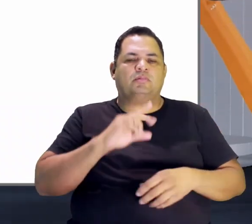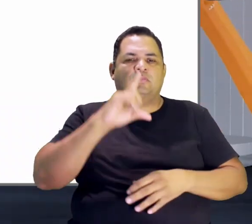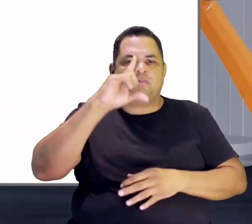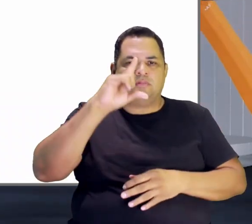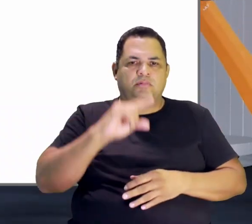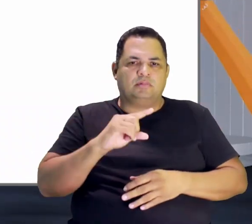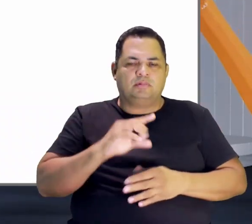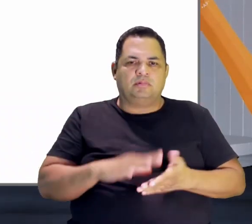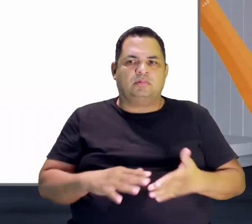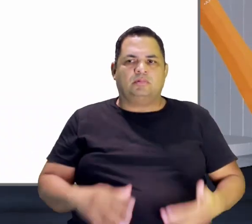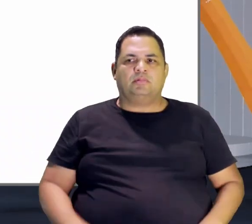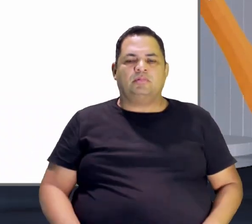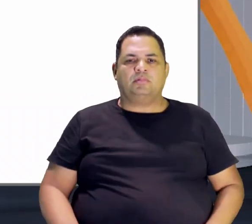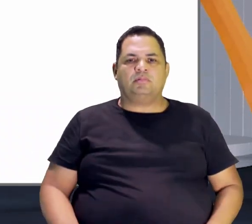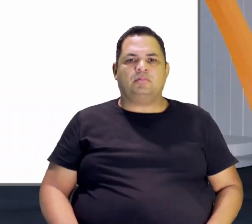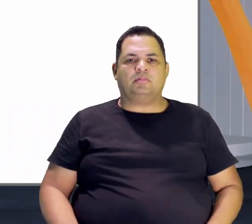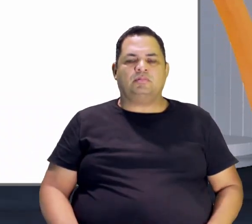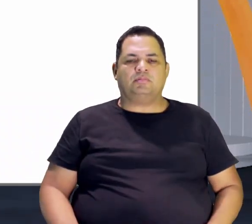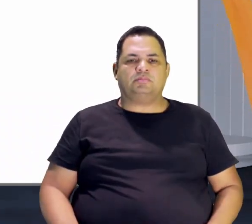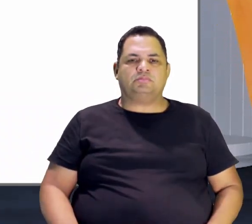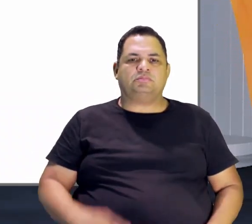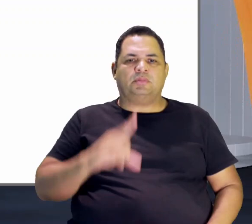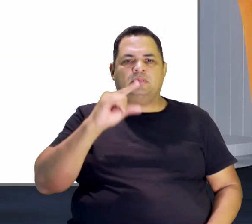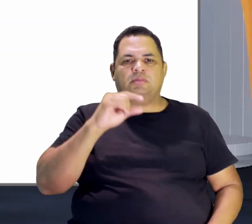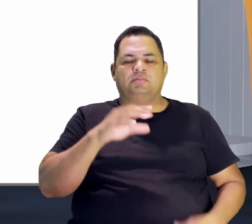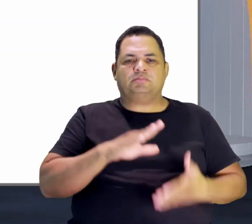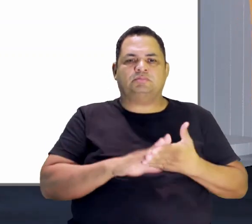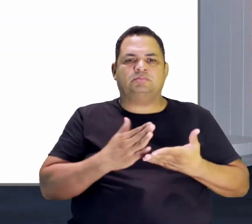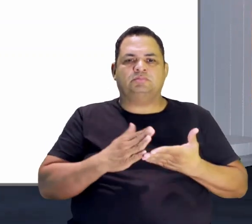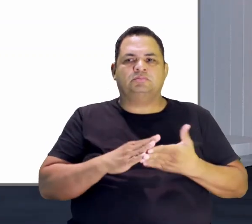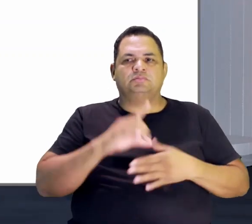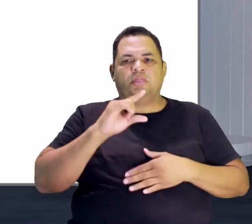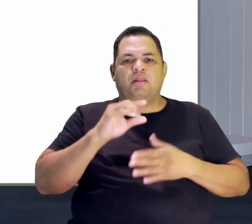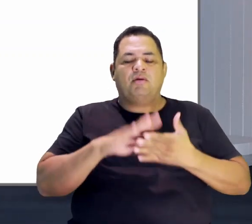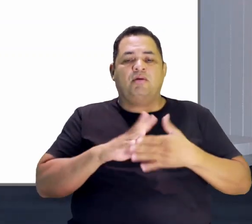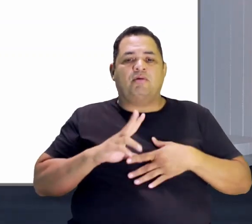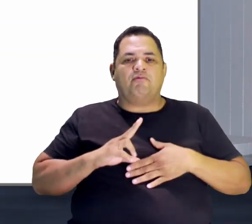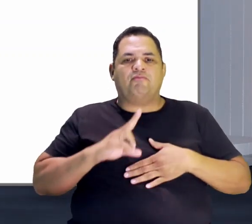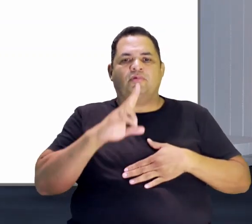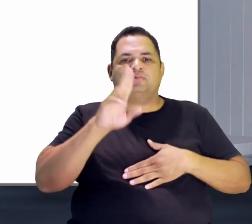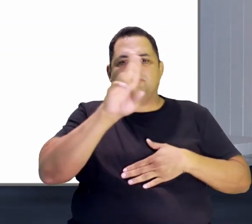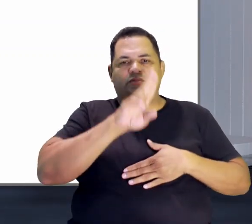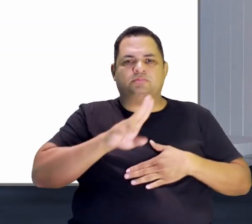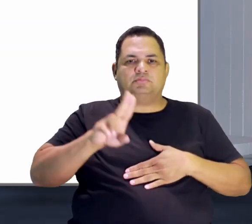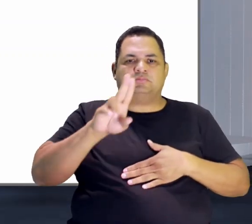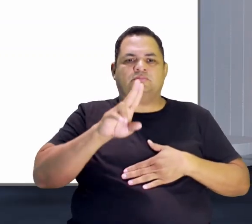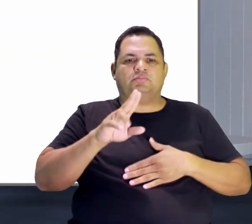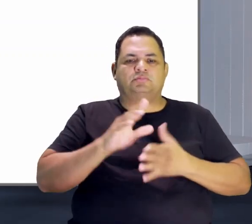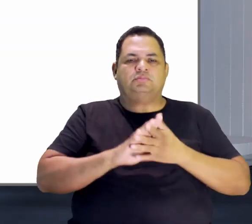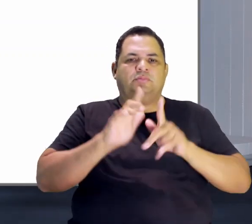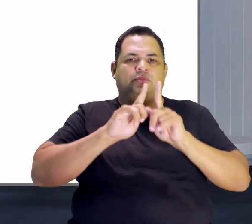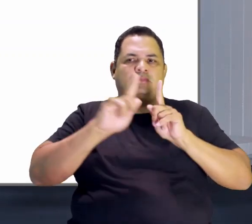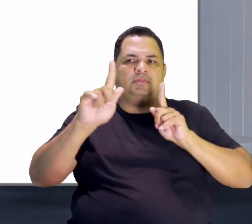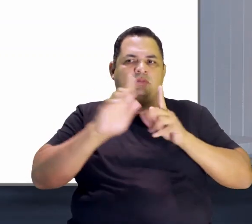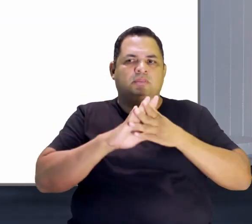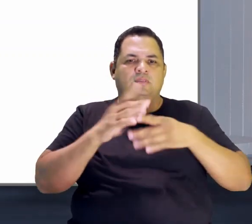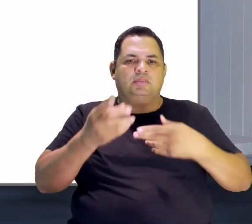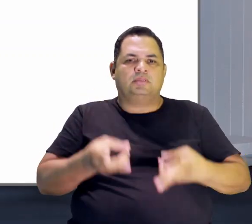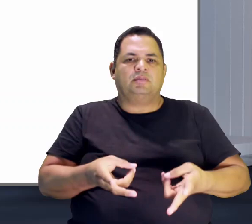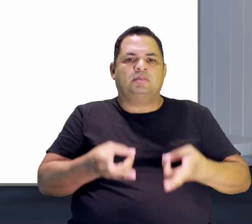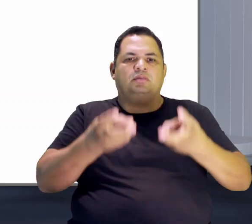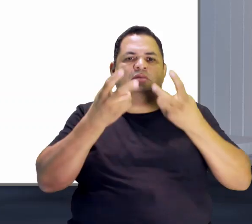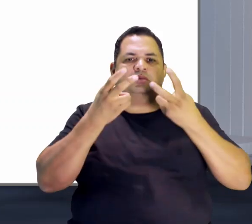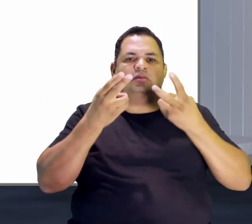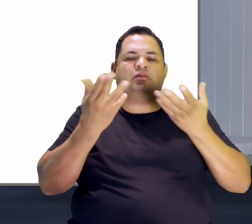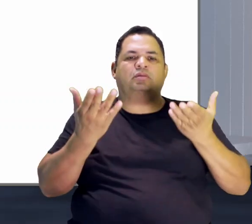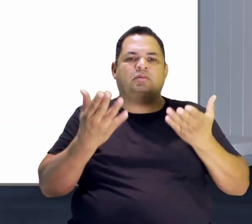diminuindo a velocidade. Quanto menor o atrito, menor a força aplicada. Então, Galileu percebe, na verdade,